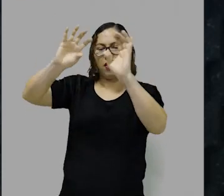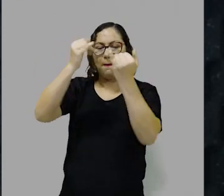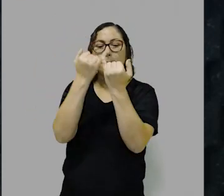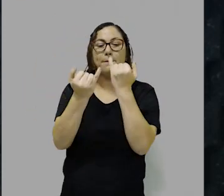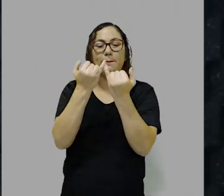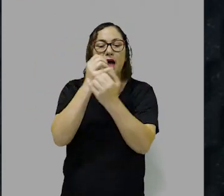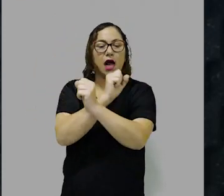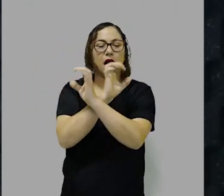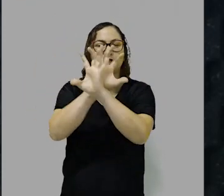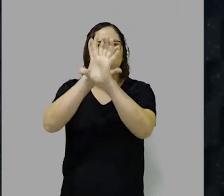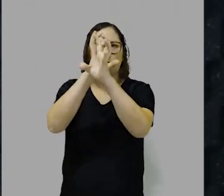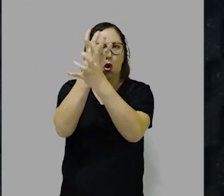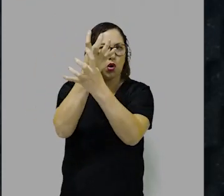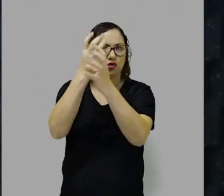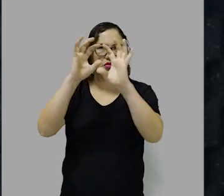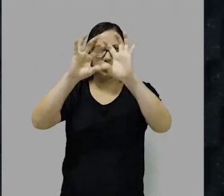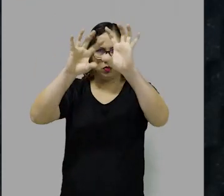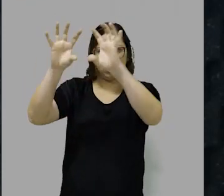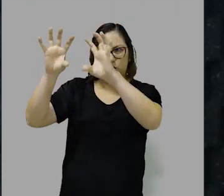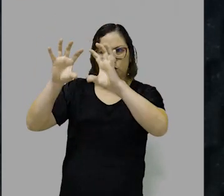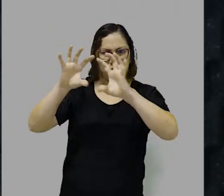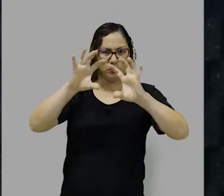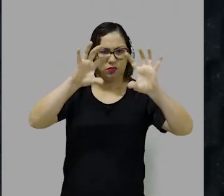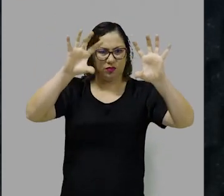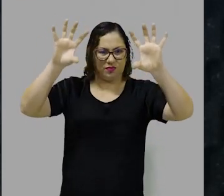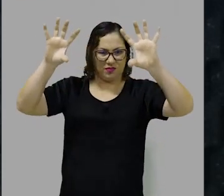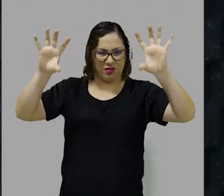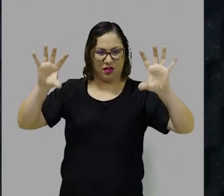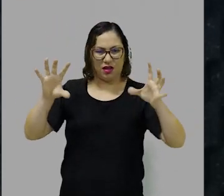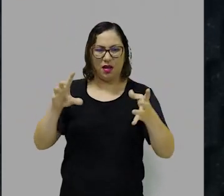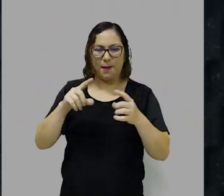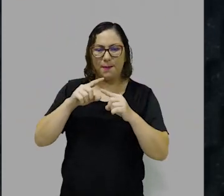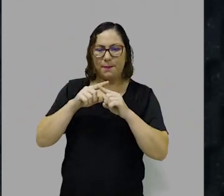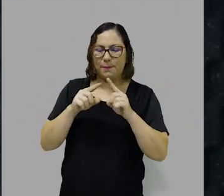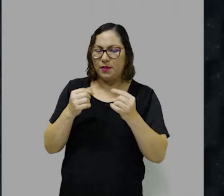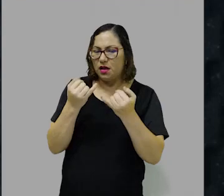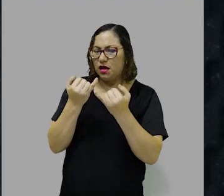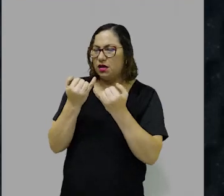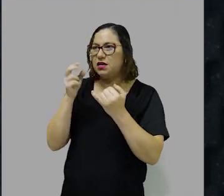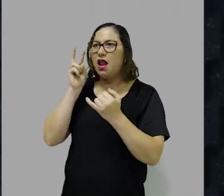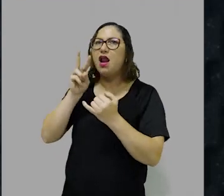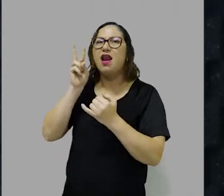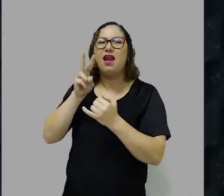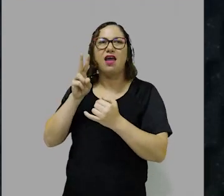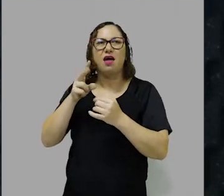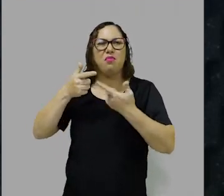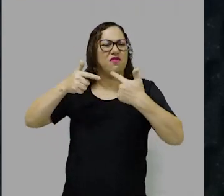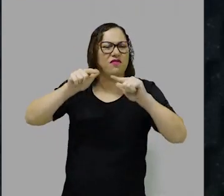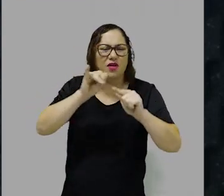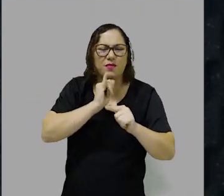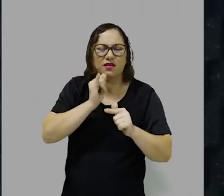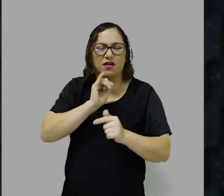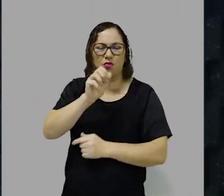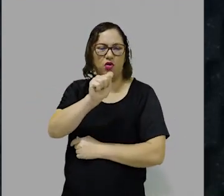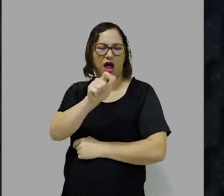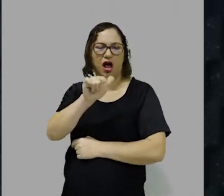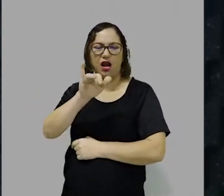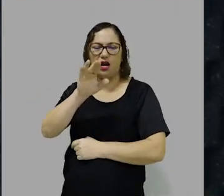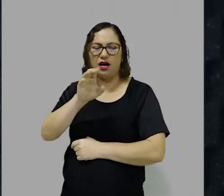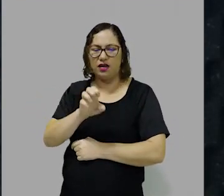ossos, não sei se alguém concorda comigo, mas lembraria literalmente um filme desse assim, Alice no País das Maravilhas ou algo do